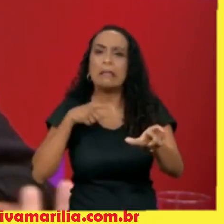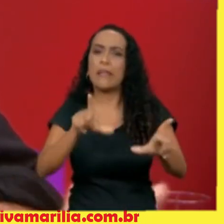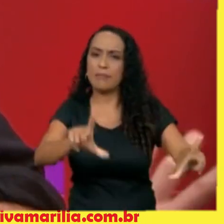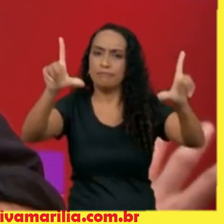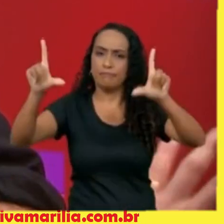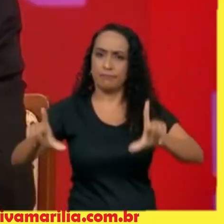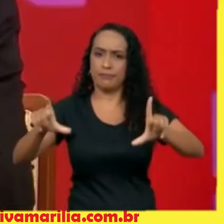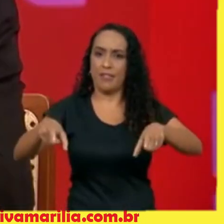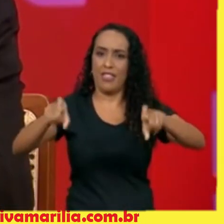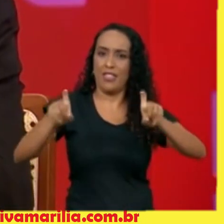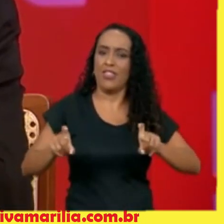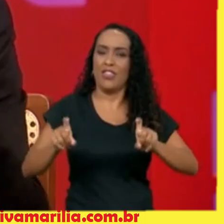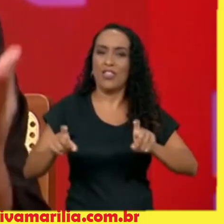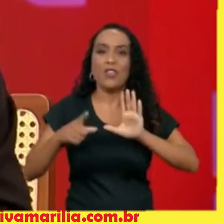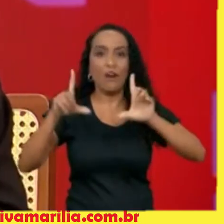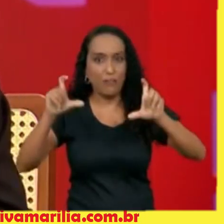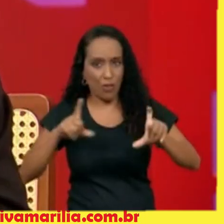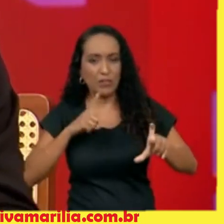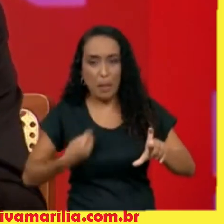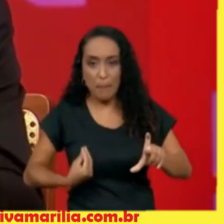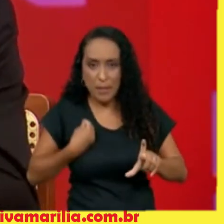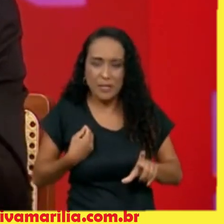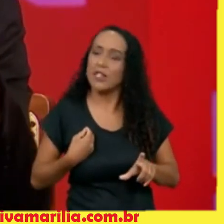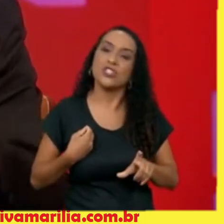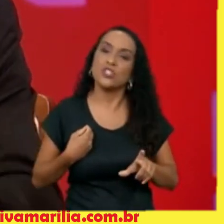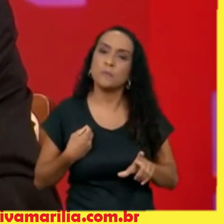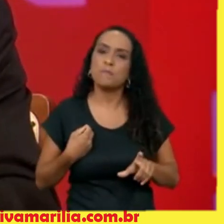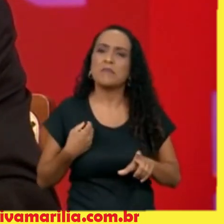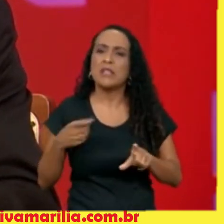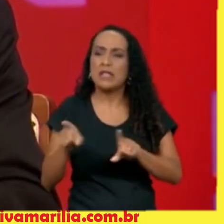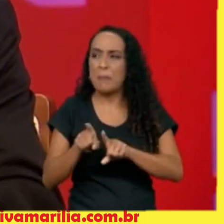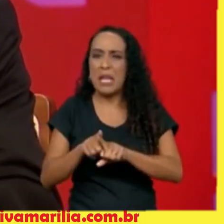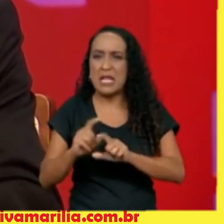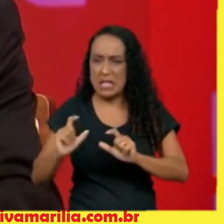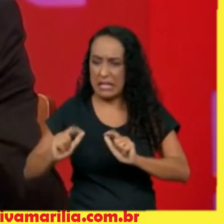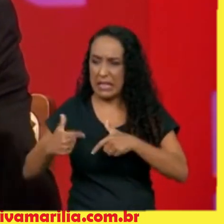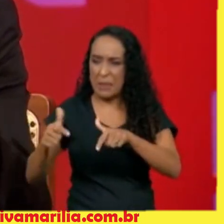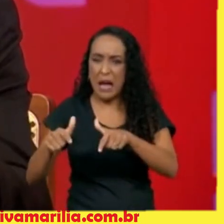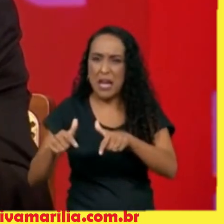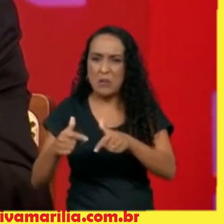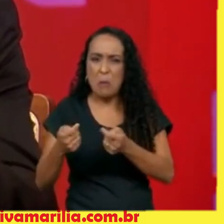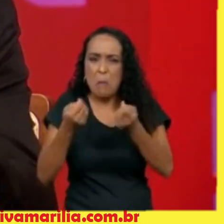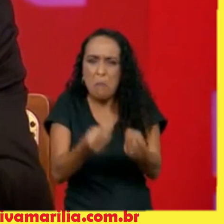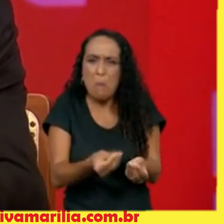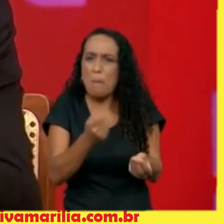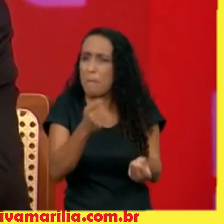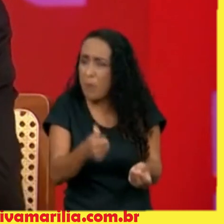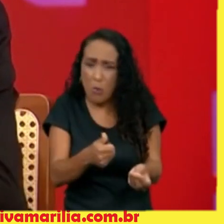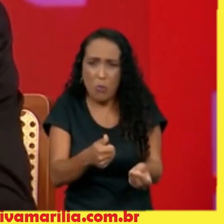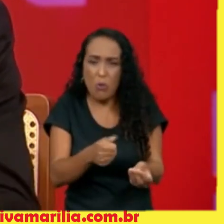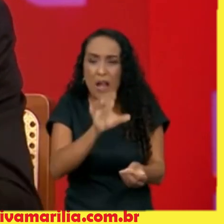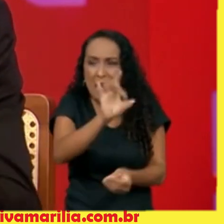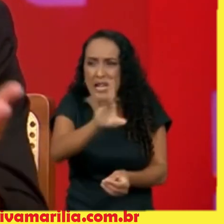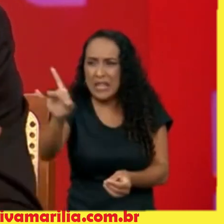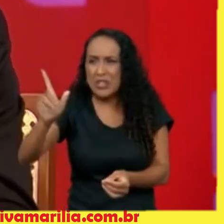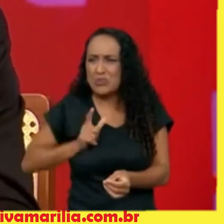algo nunca imaginado, empregam pouquíssimas pessoas, lucratividade extremamente alta, a fortuna de cada um deles